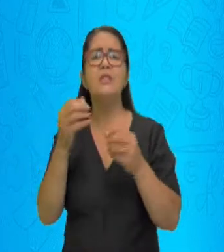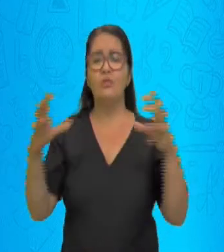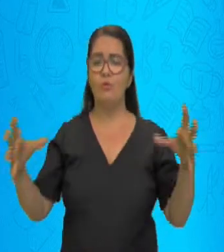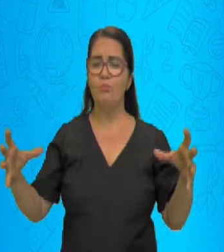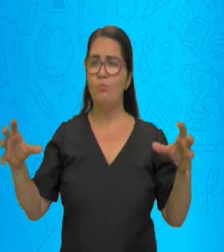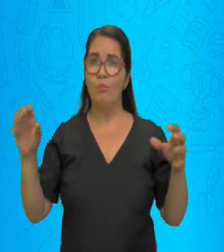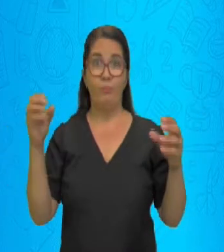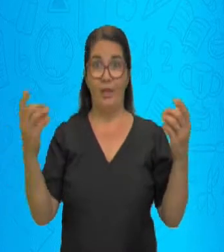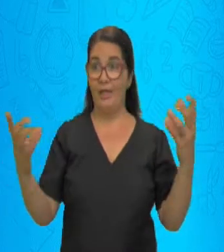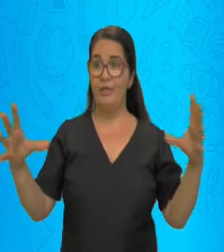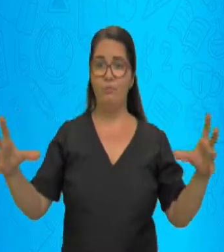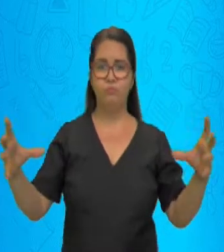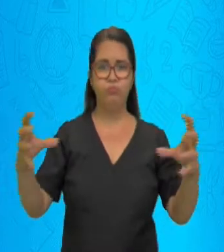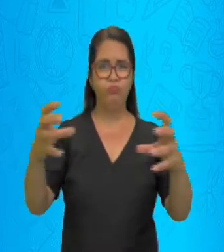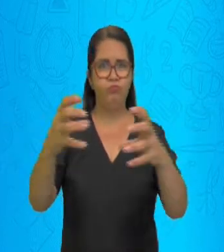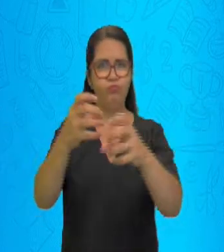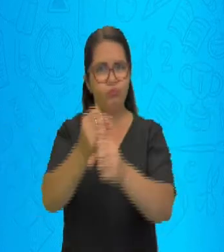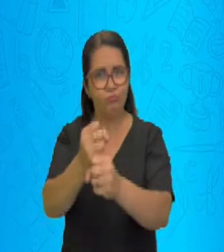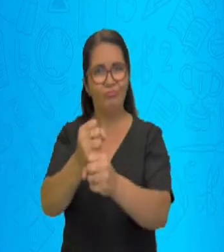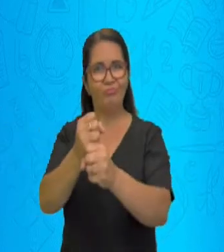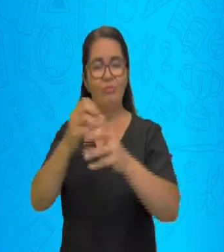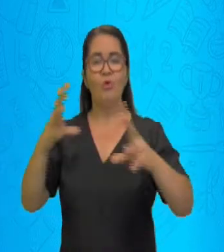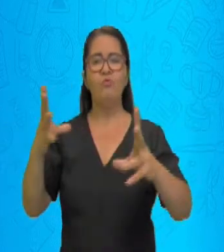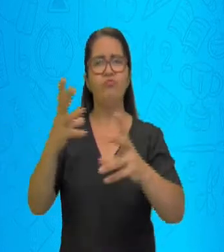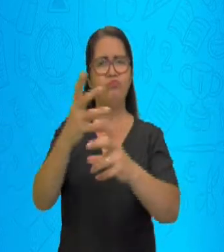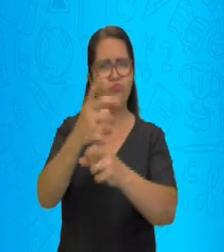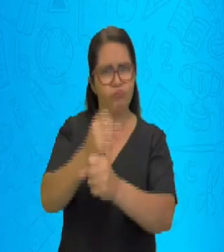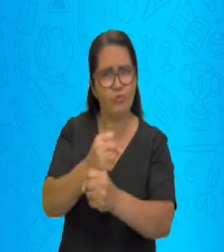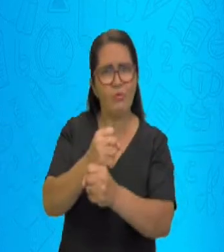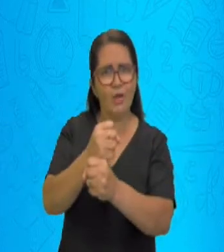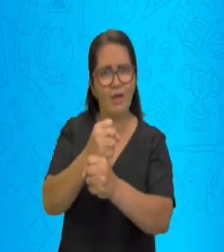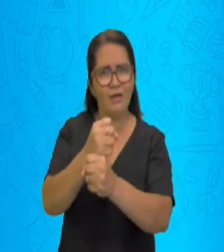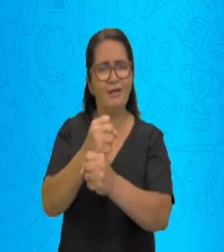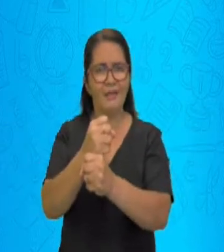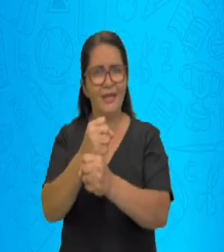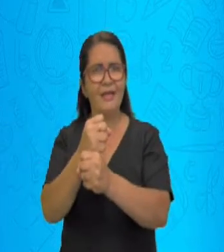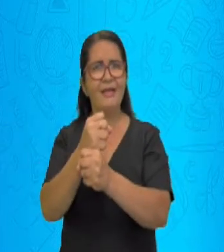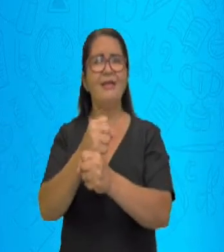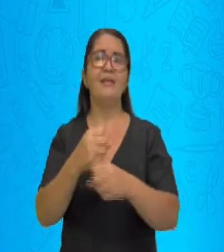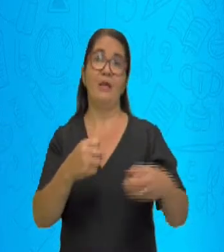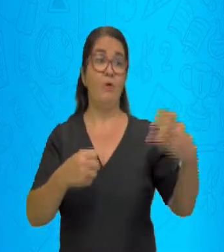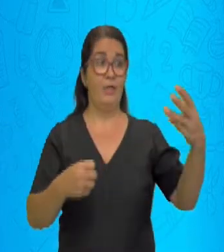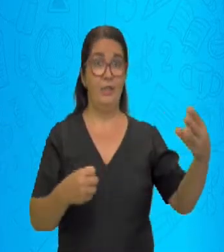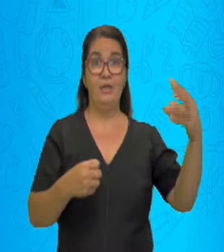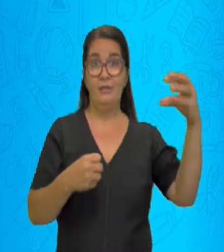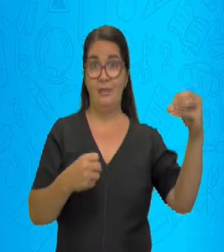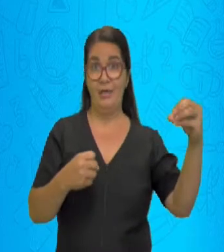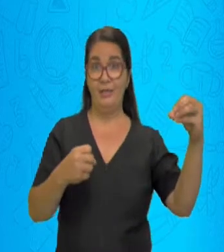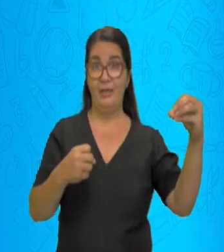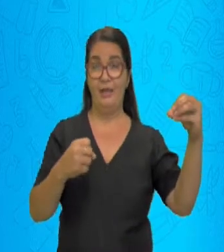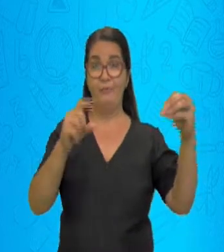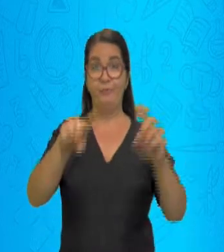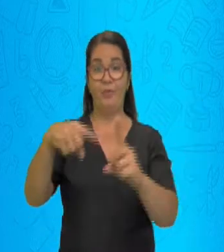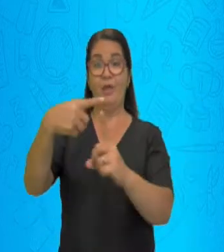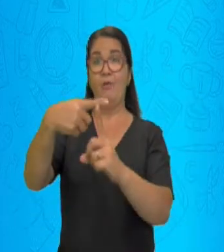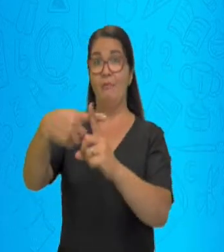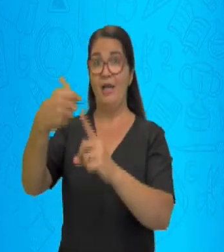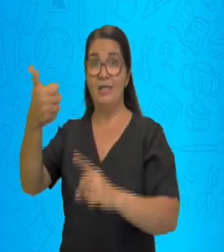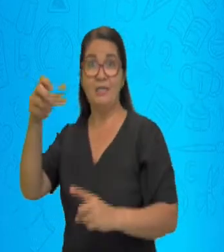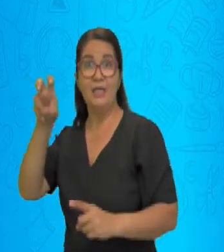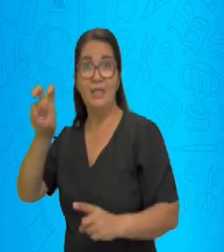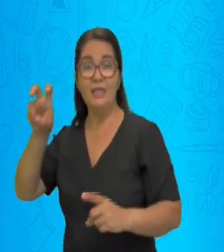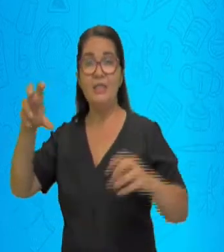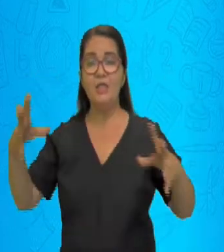juntar essas frutas em uma única cesta. Então, 30 mais 15, eu terei o total